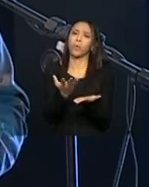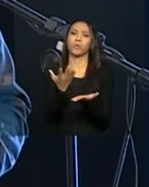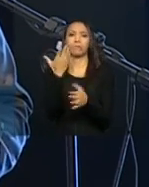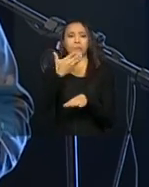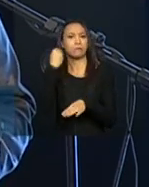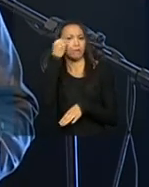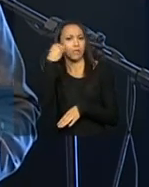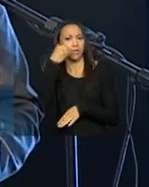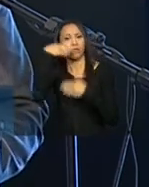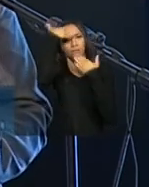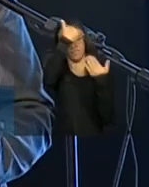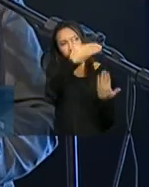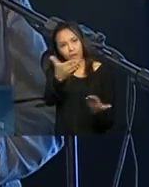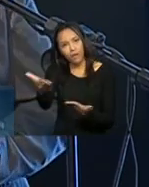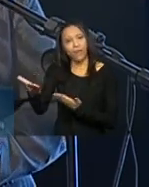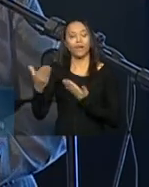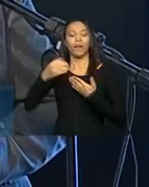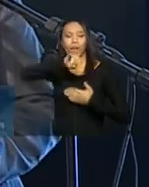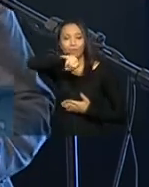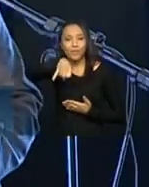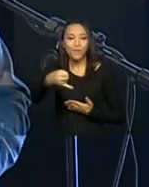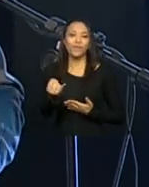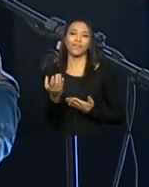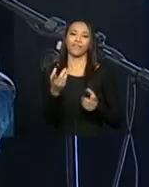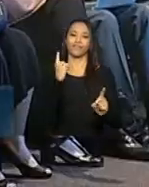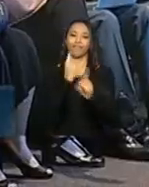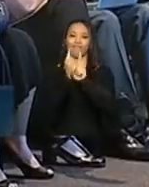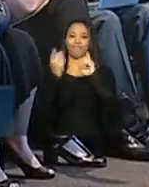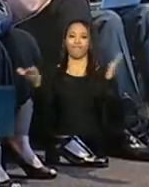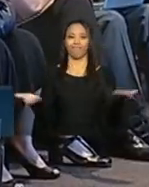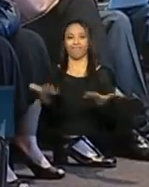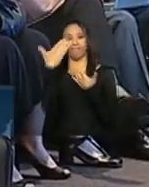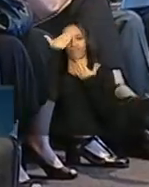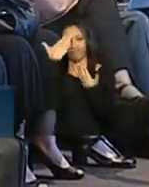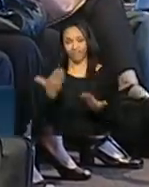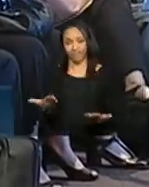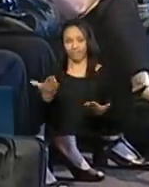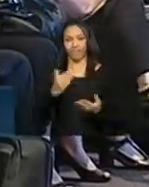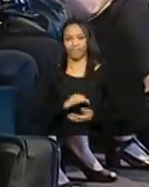Muito obrigada e aproveitem o evento. Obrigada.